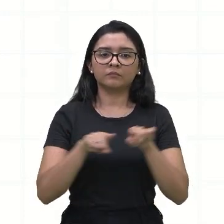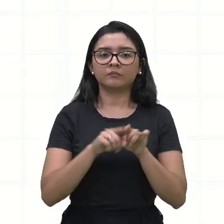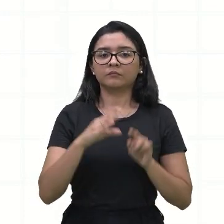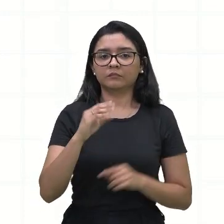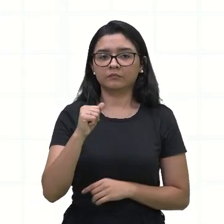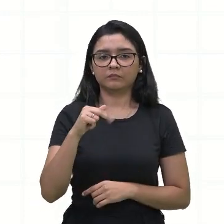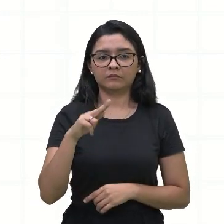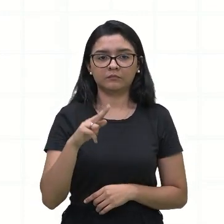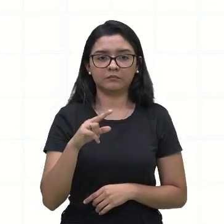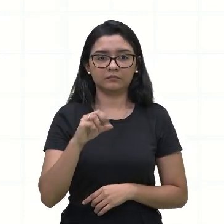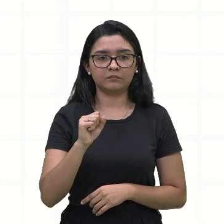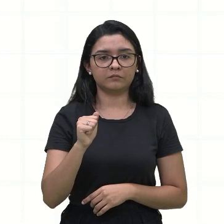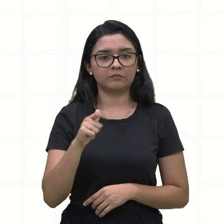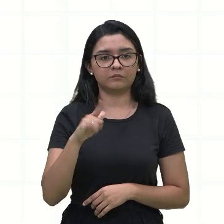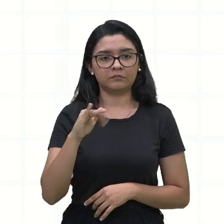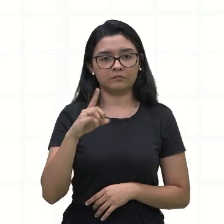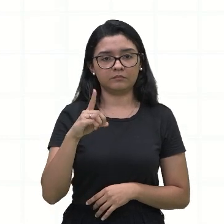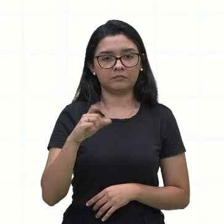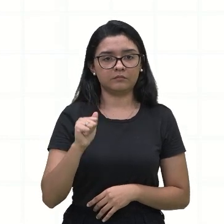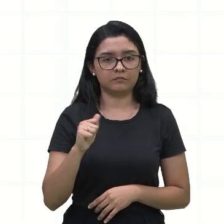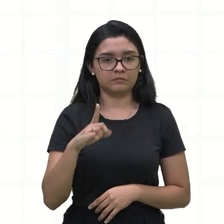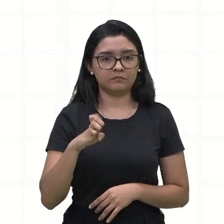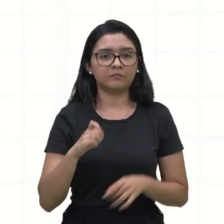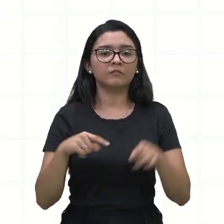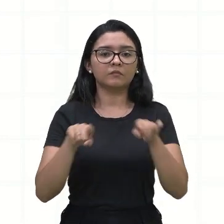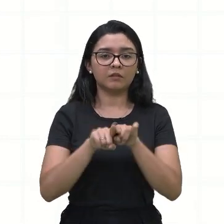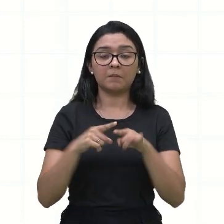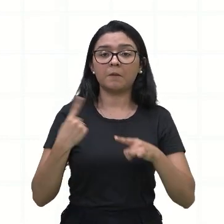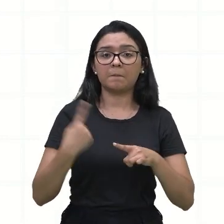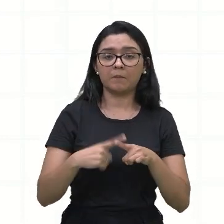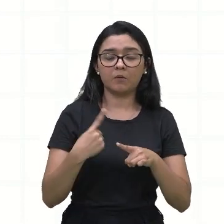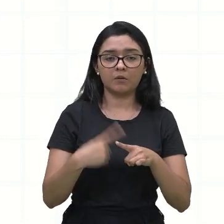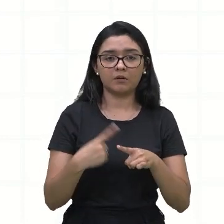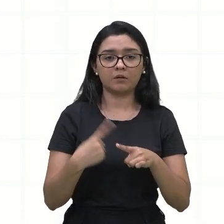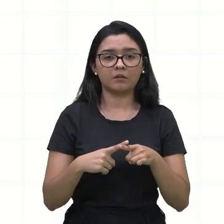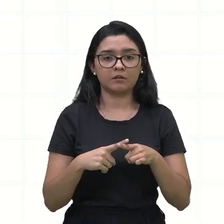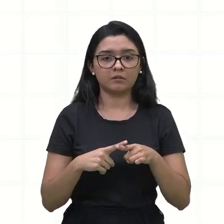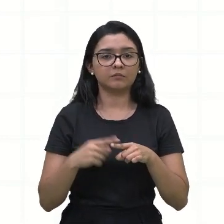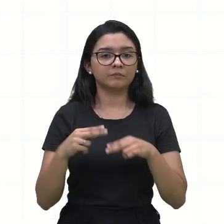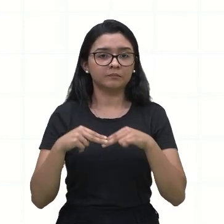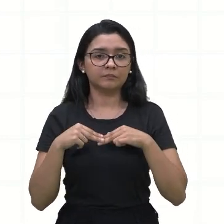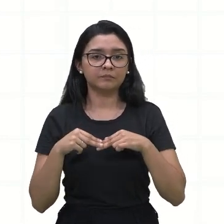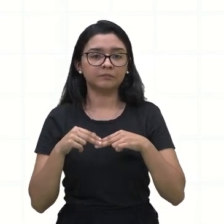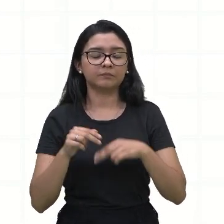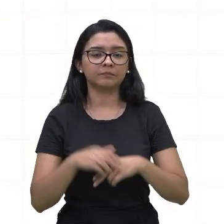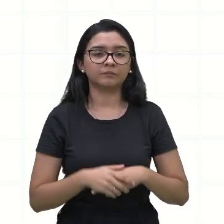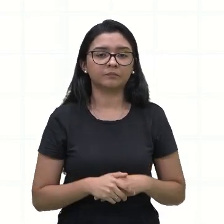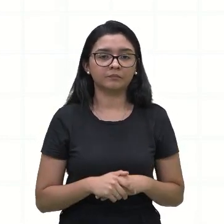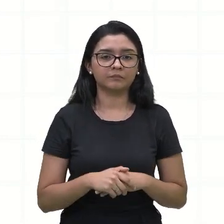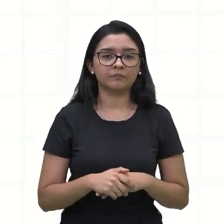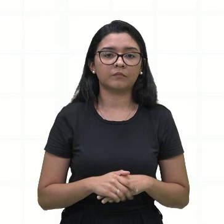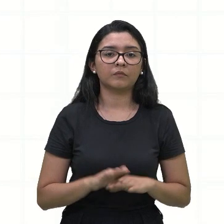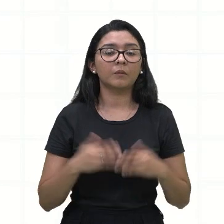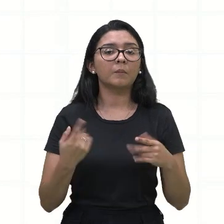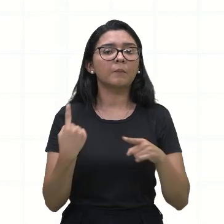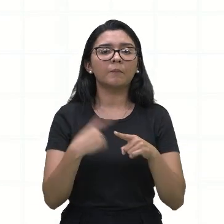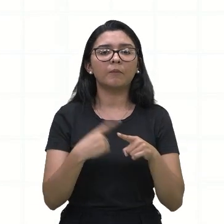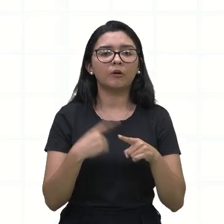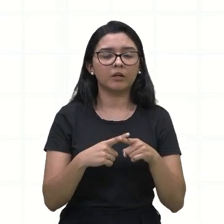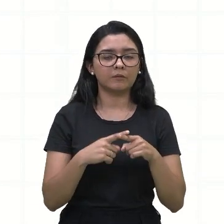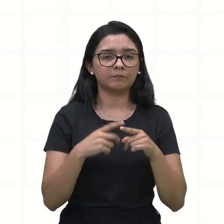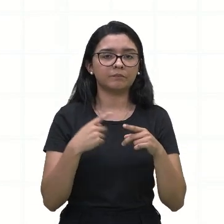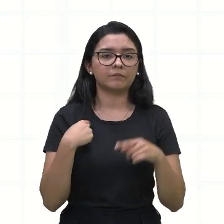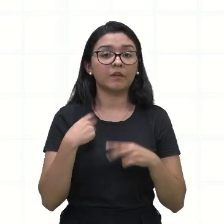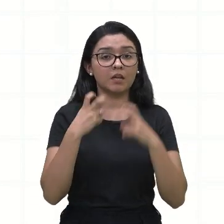Causalidade, o porquê, olha só, o porquê ele vai trazer a ideia de causa. Torcedor ficou rouco. Qual a causa? Porque gritou